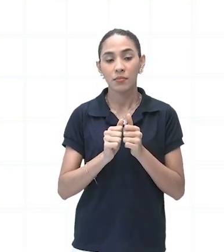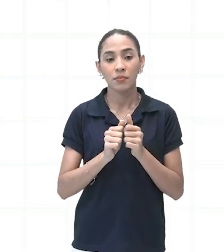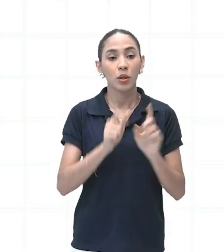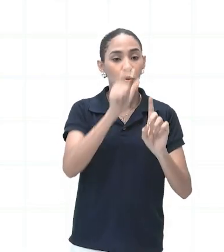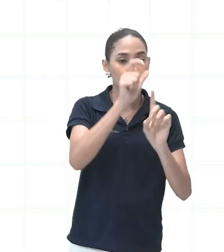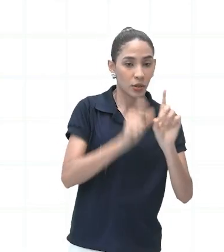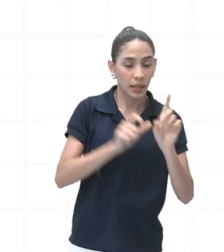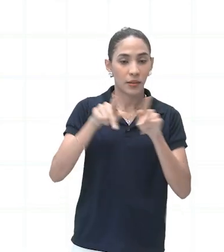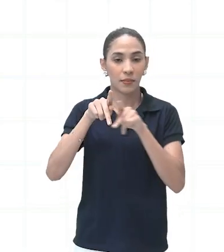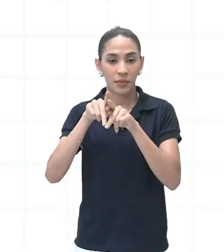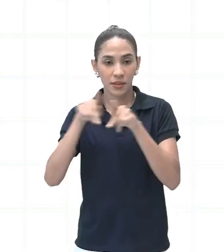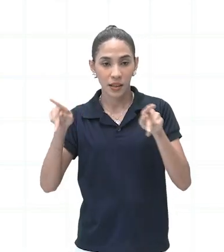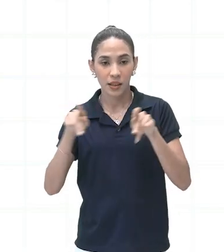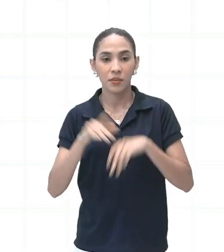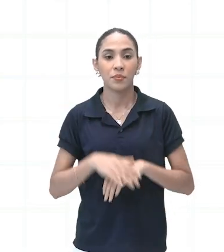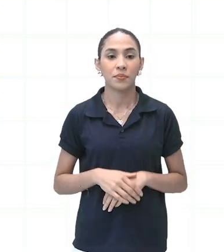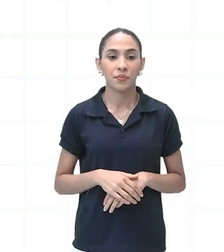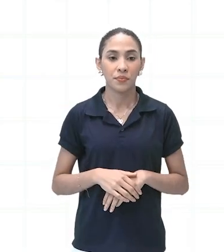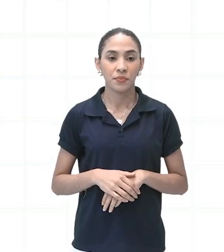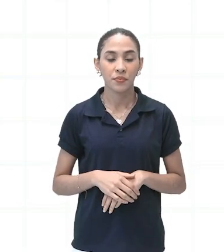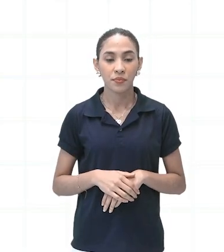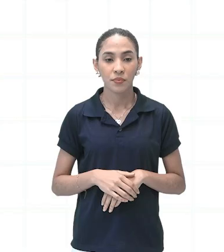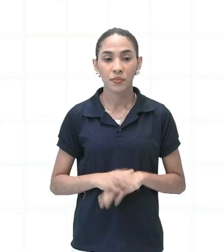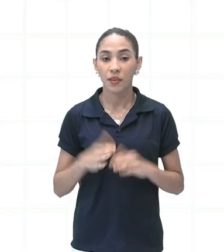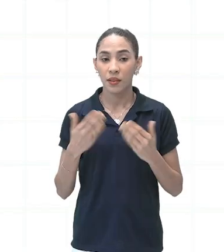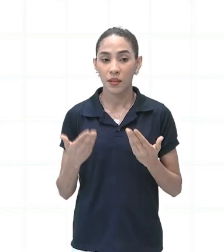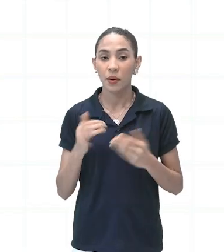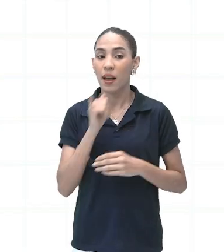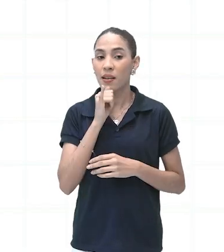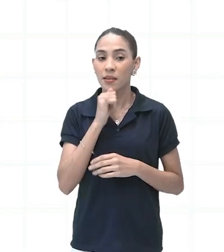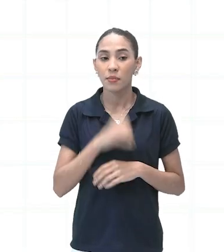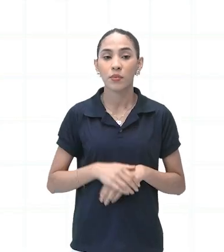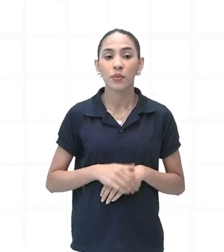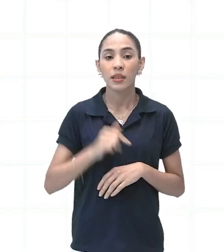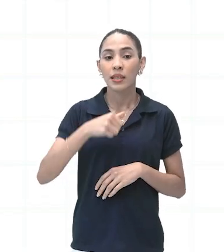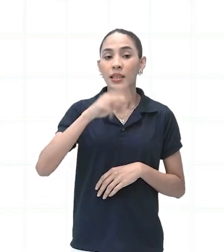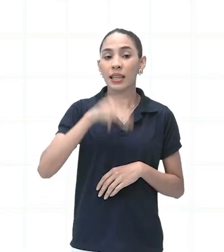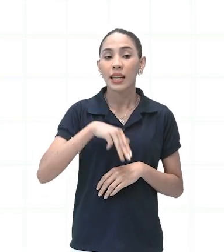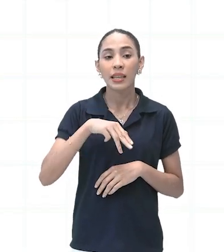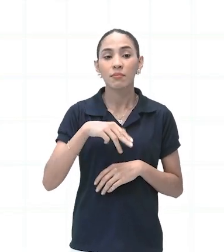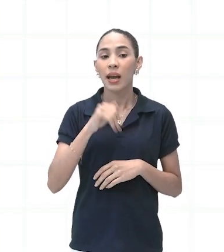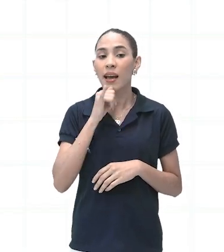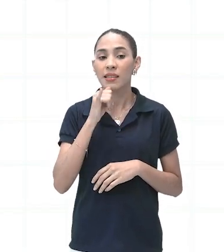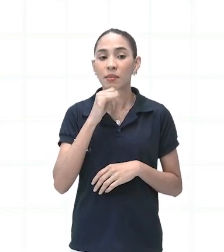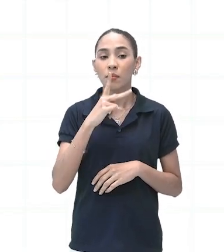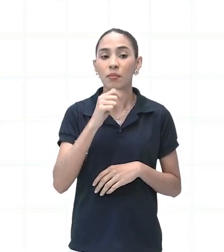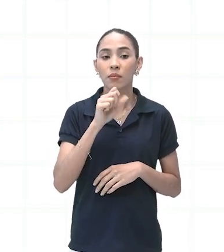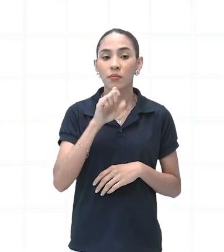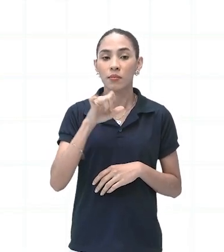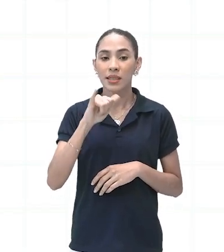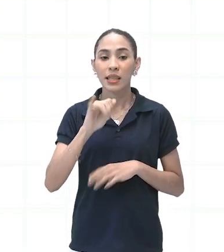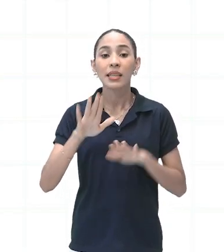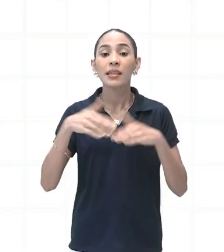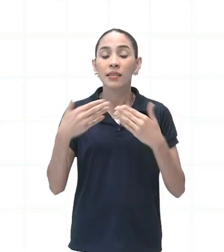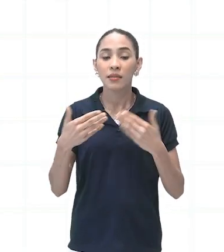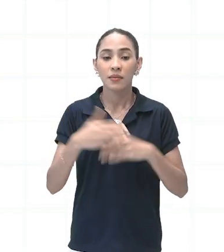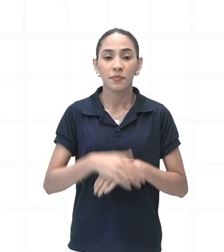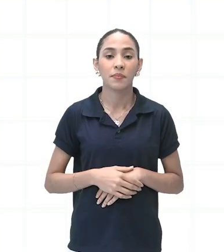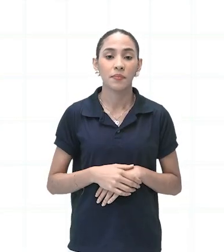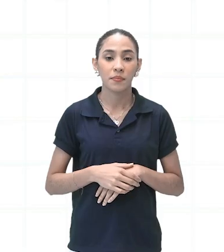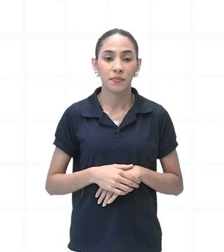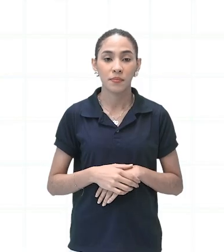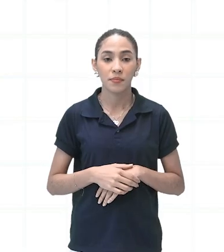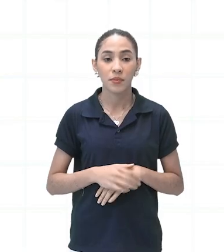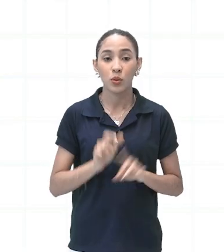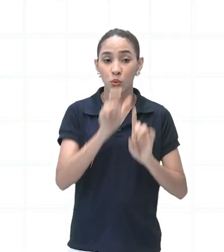sujeito, definir predicado, né? Então, quem passei muito tempo longe dela? Quem foi?